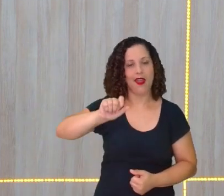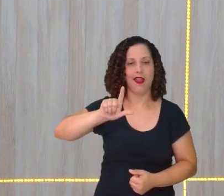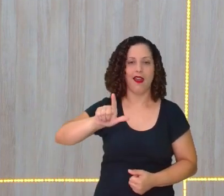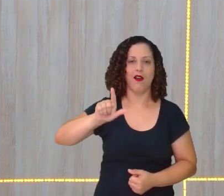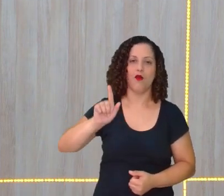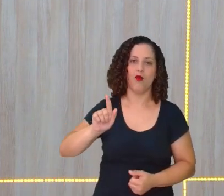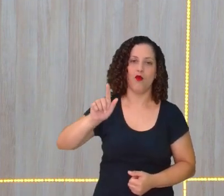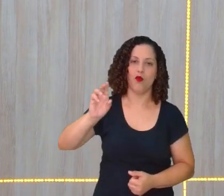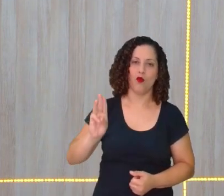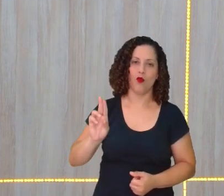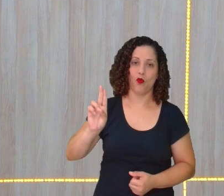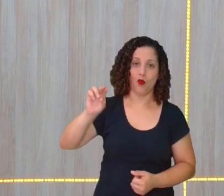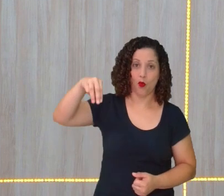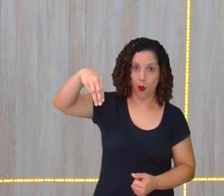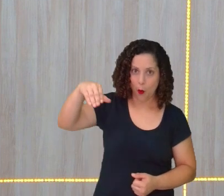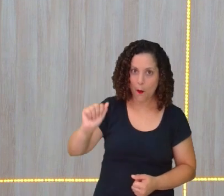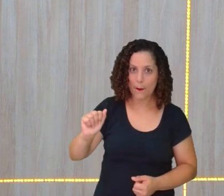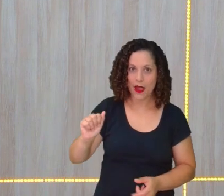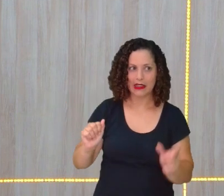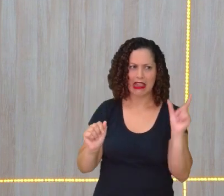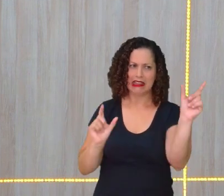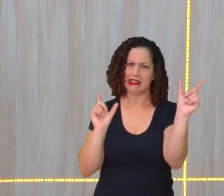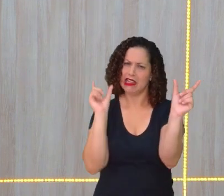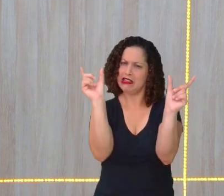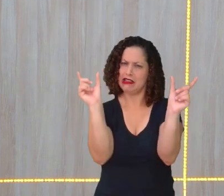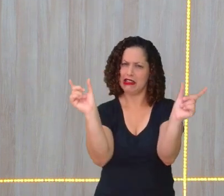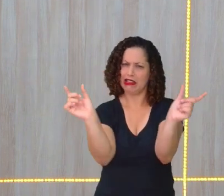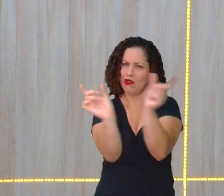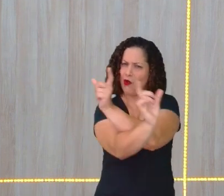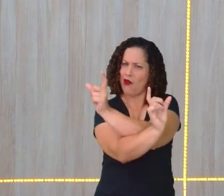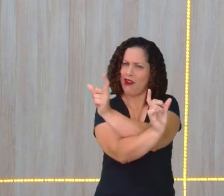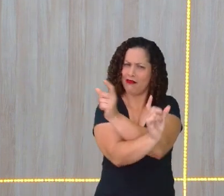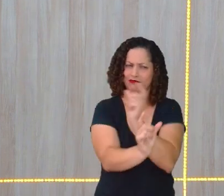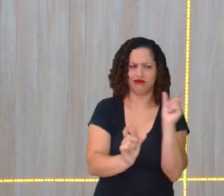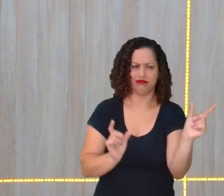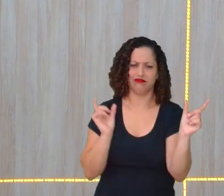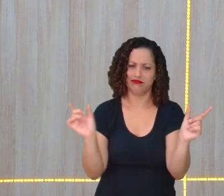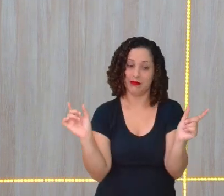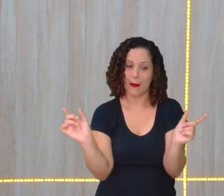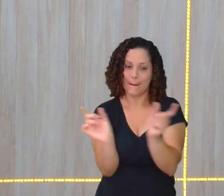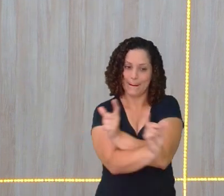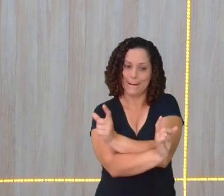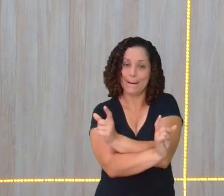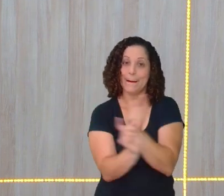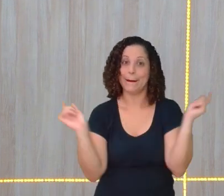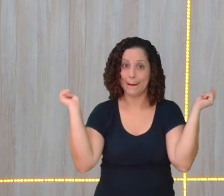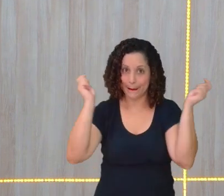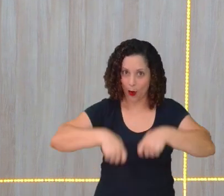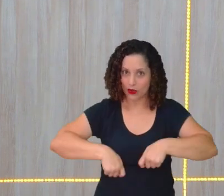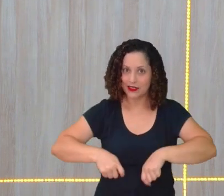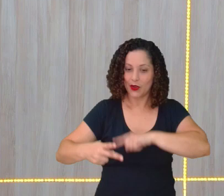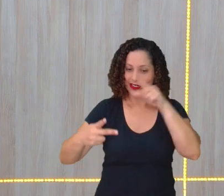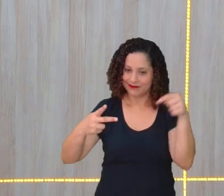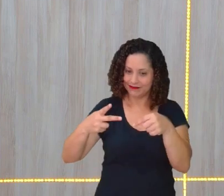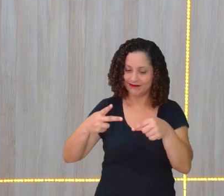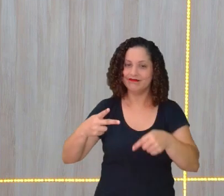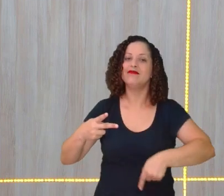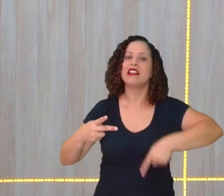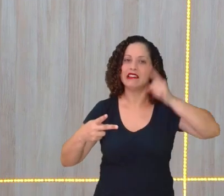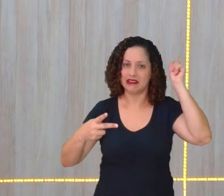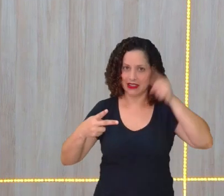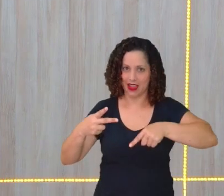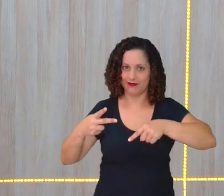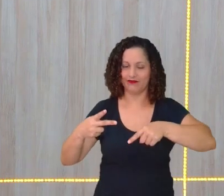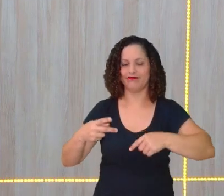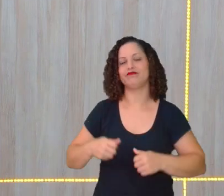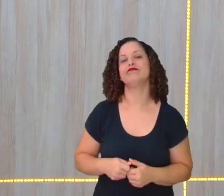uma, né, por algum, alguma, qualquer um ou qualquer uma, é porque é artigo indefinido. Porque quando eu digo assim, eu quero um